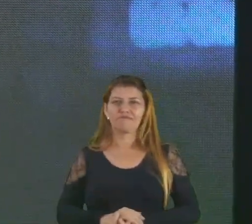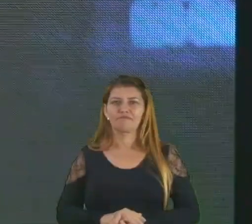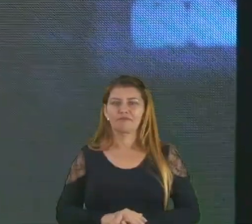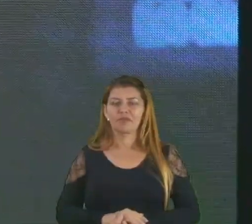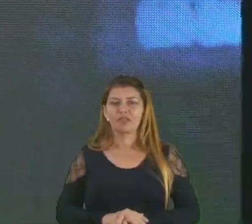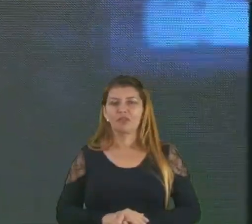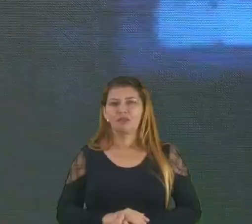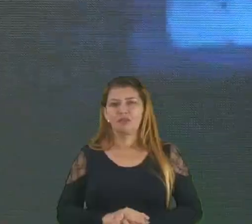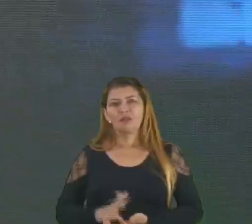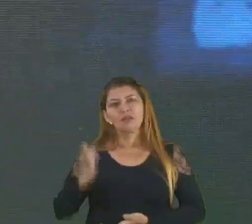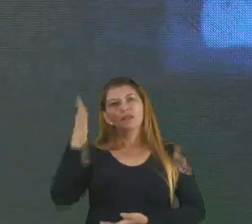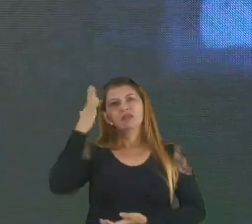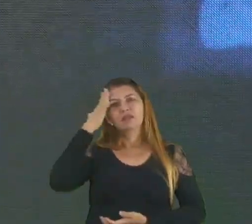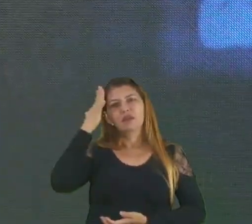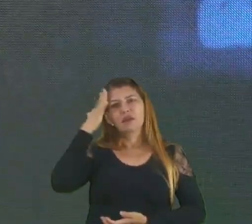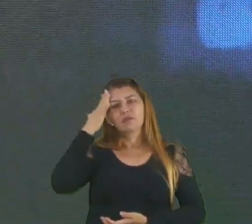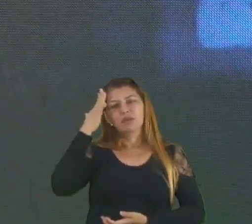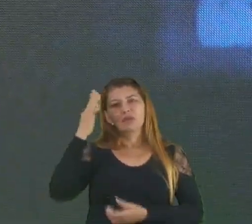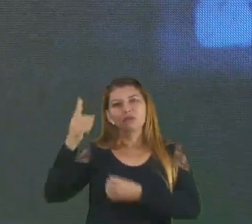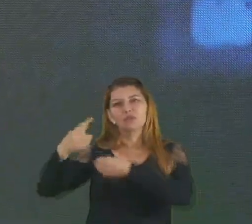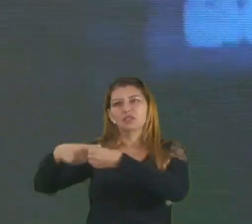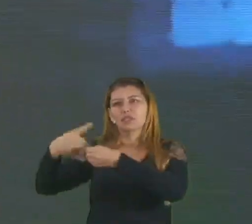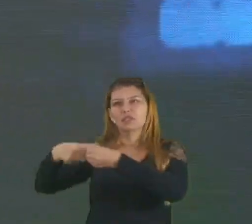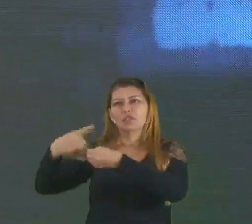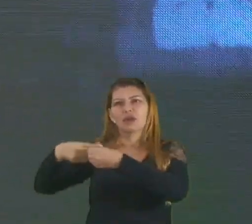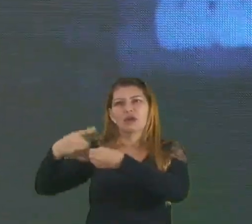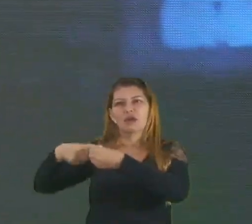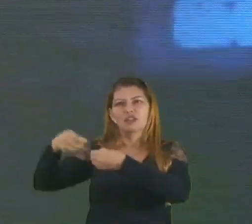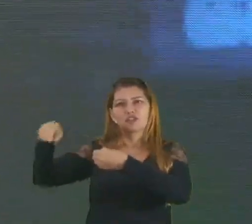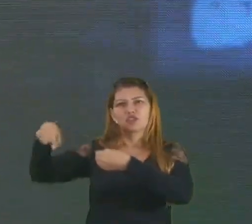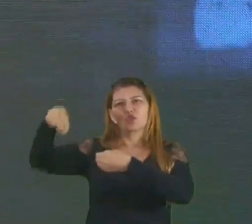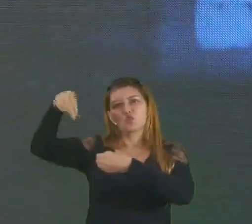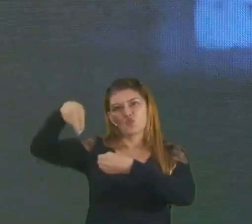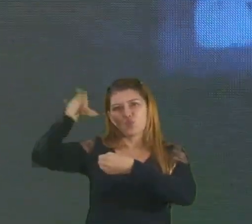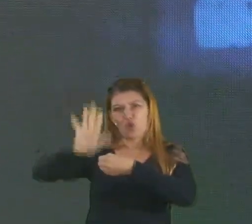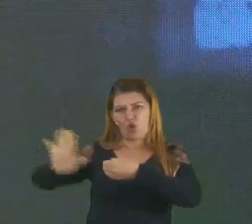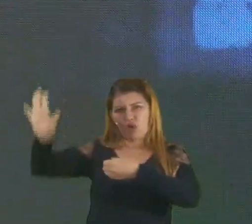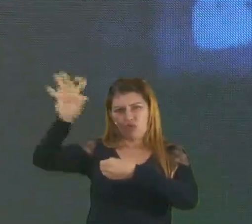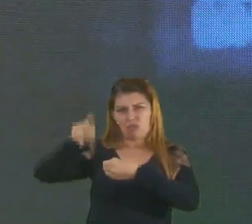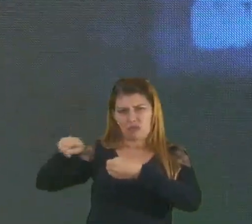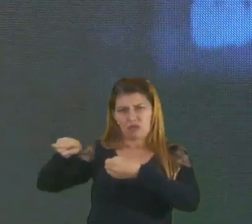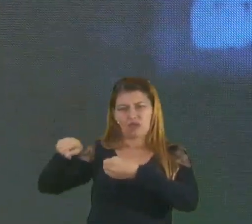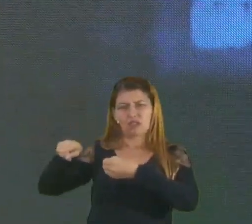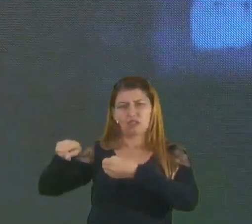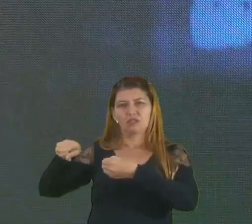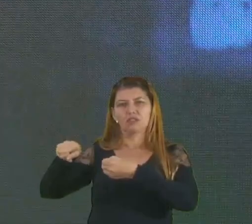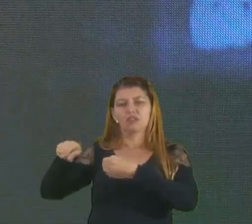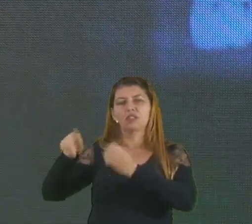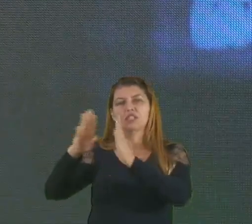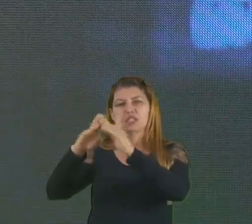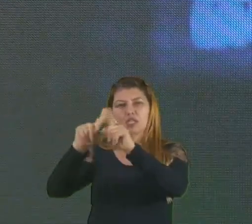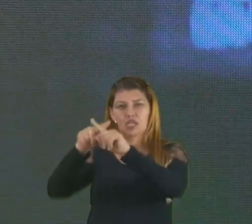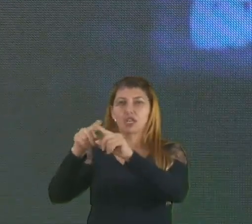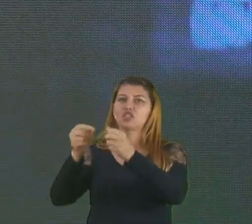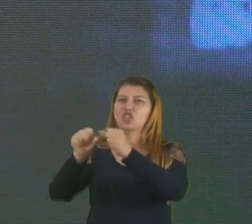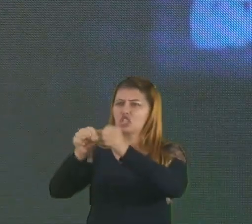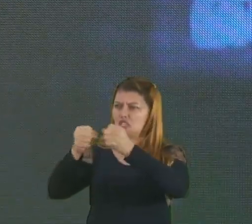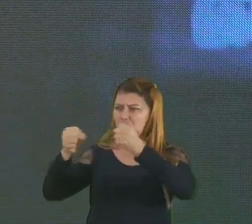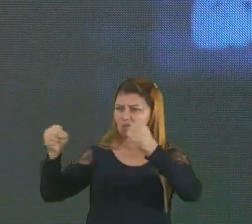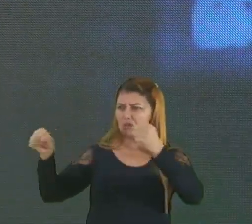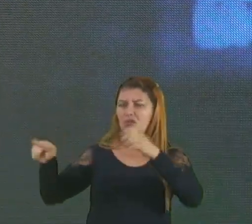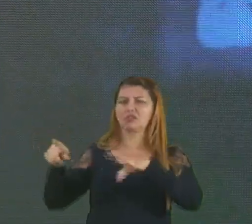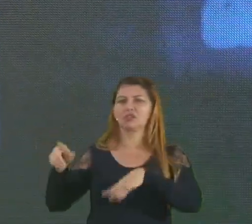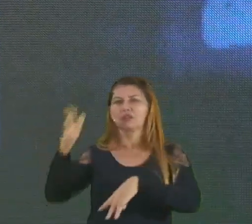Fiquei sabendo que numa cidade do Nordeste, chegou numa grande igreja, um cara